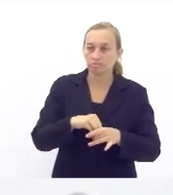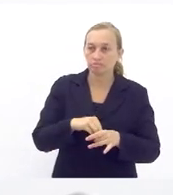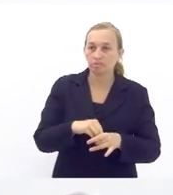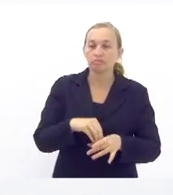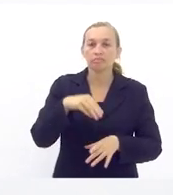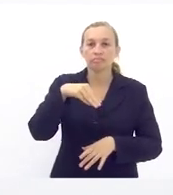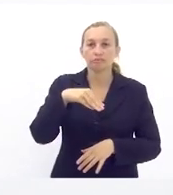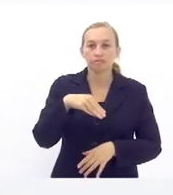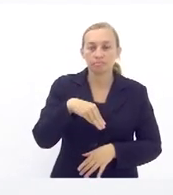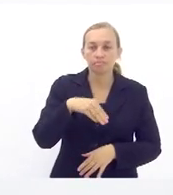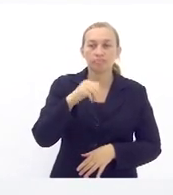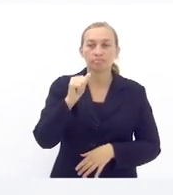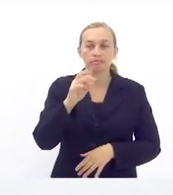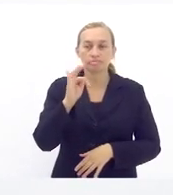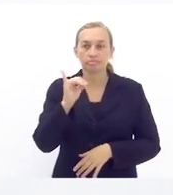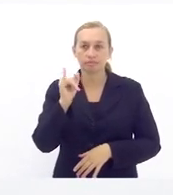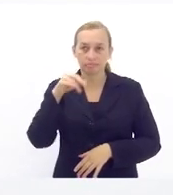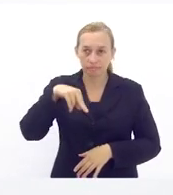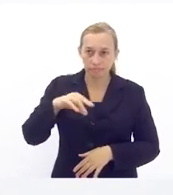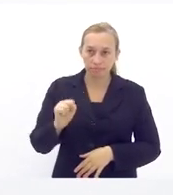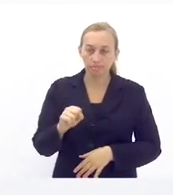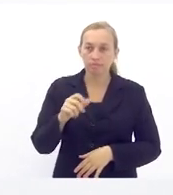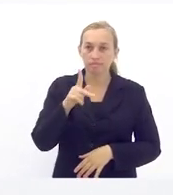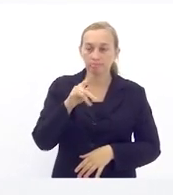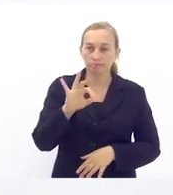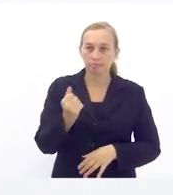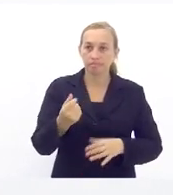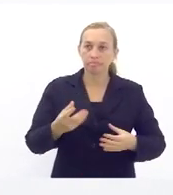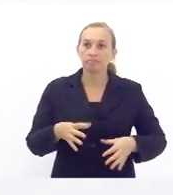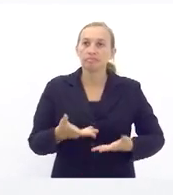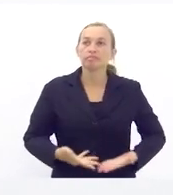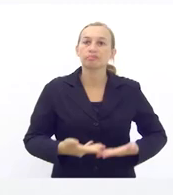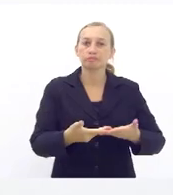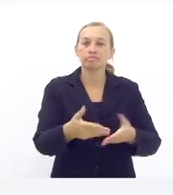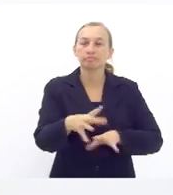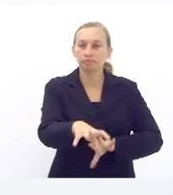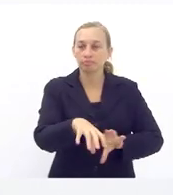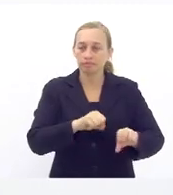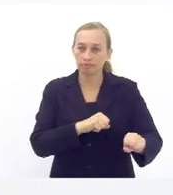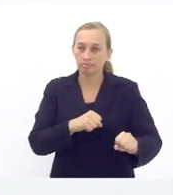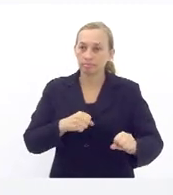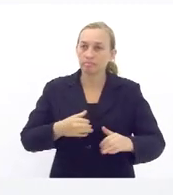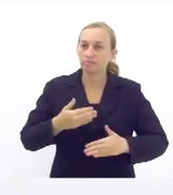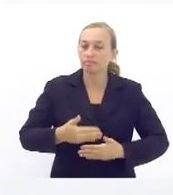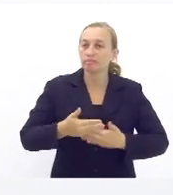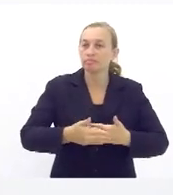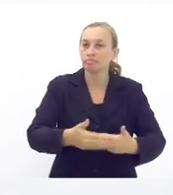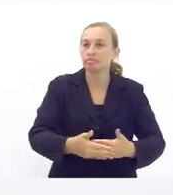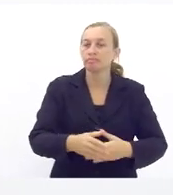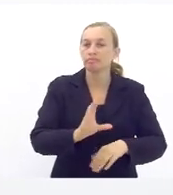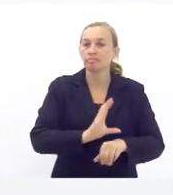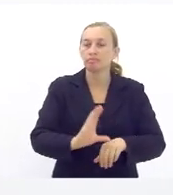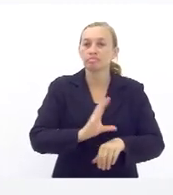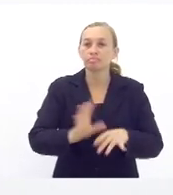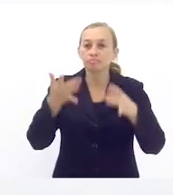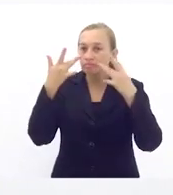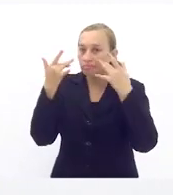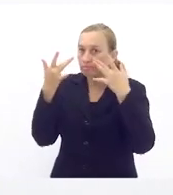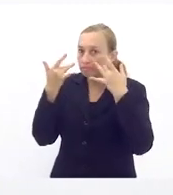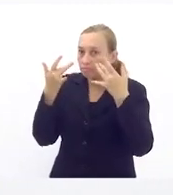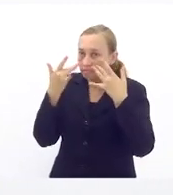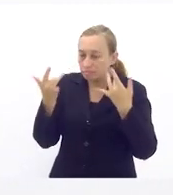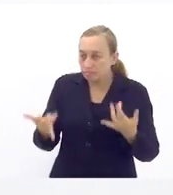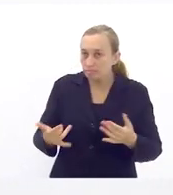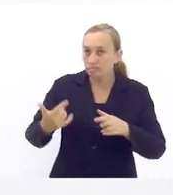Martins Pena que oferece a formação subsequente no curso de teatro um curso